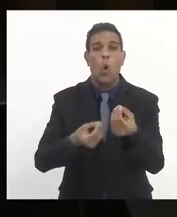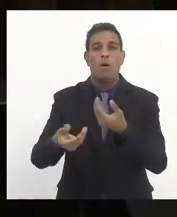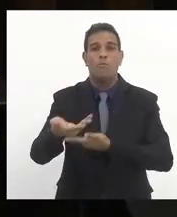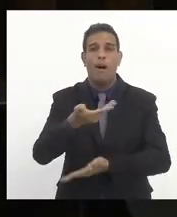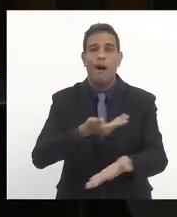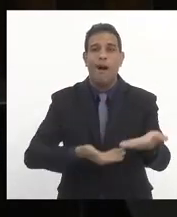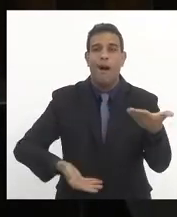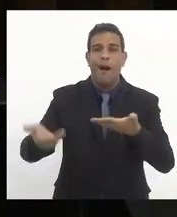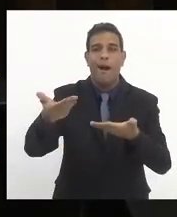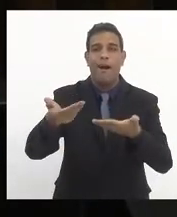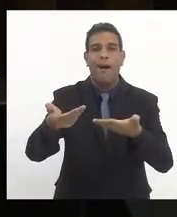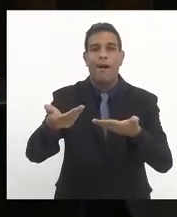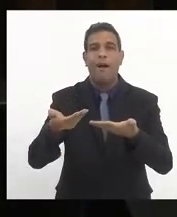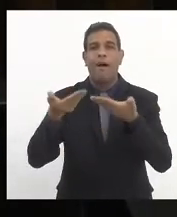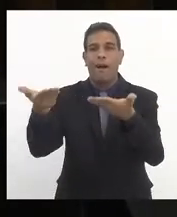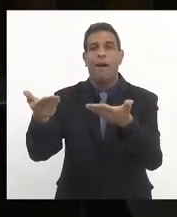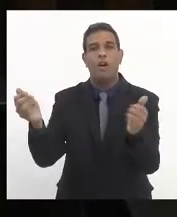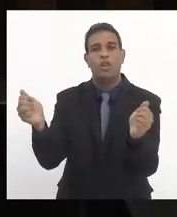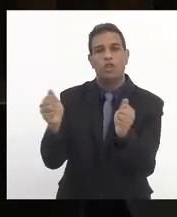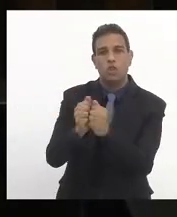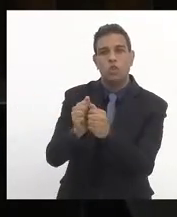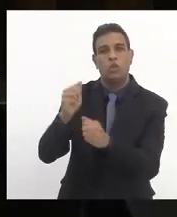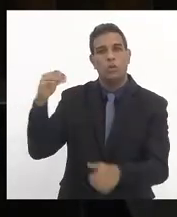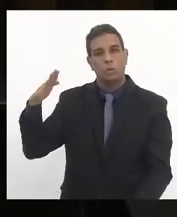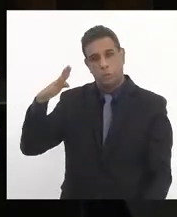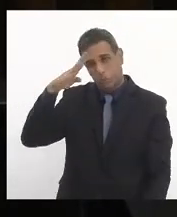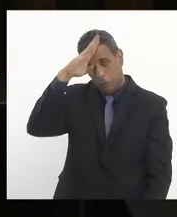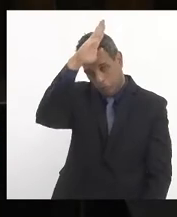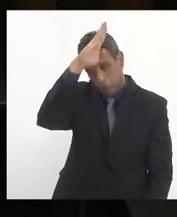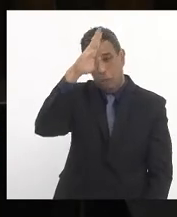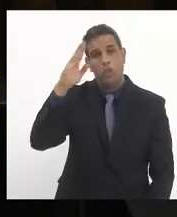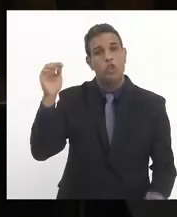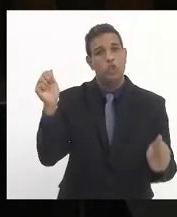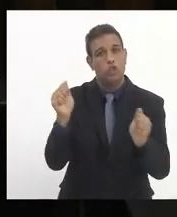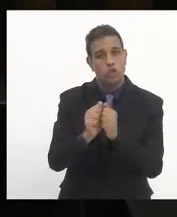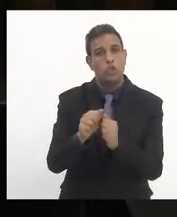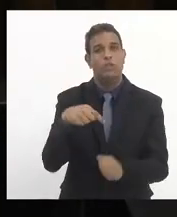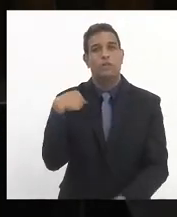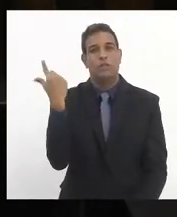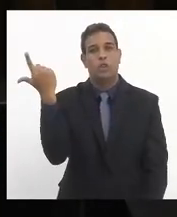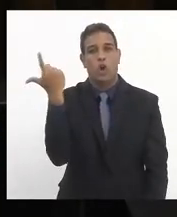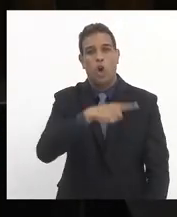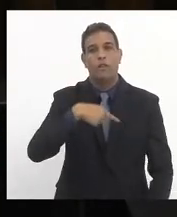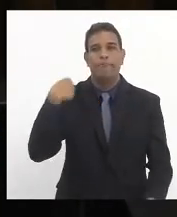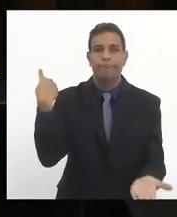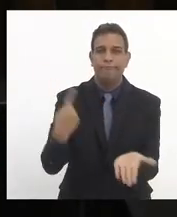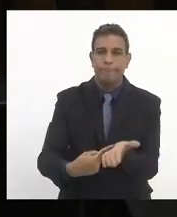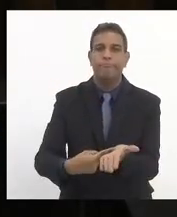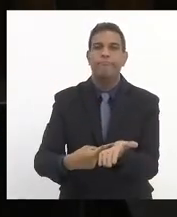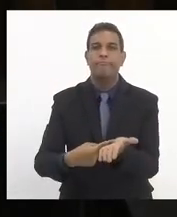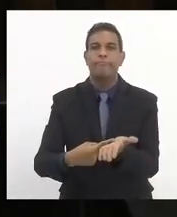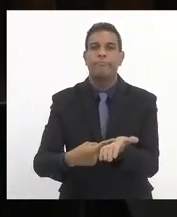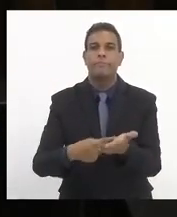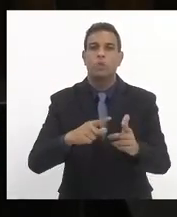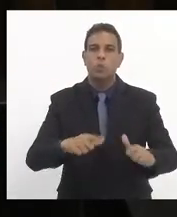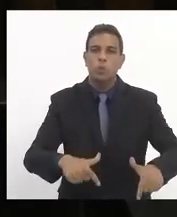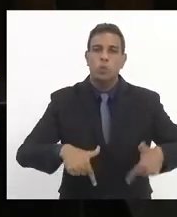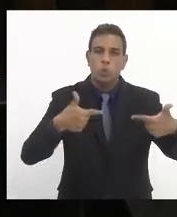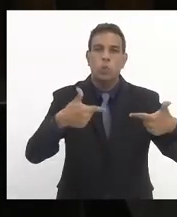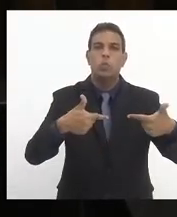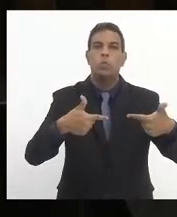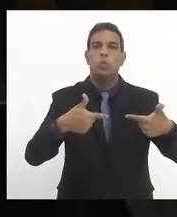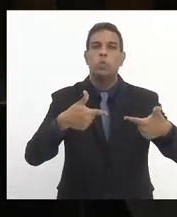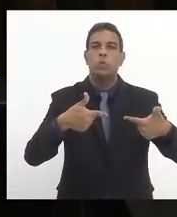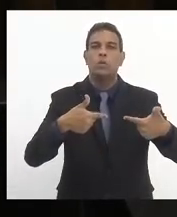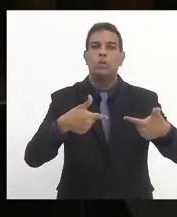ser soldado do meu presidente Jair Bolsonaro para juntos verdadeiramente lutarmos a favor do Brasil. Como